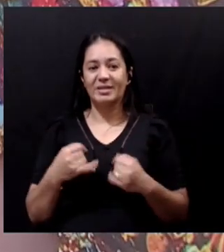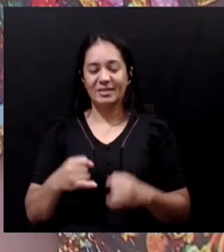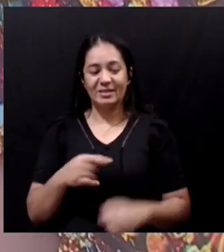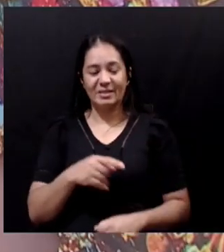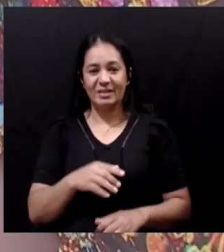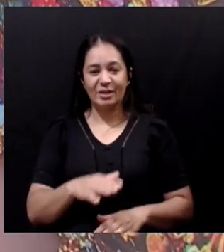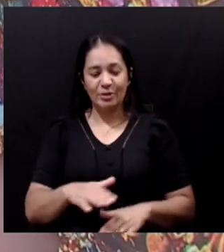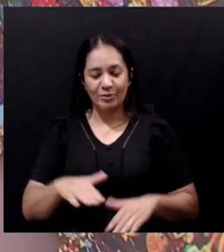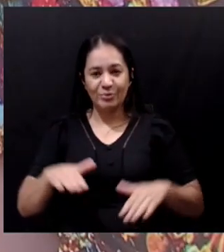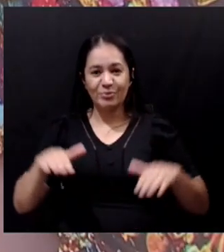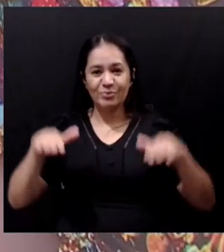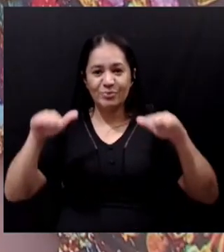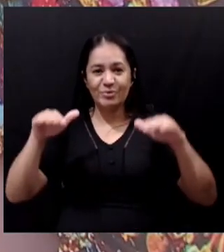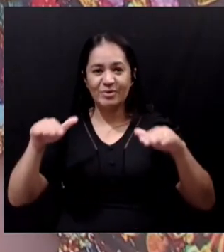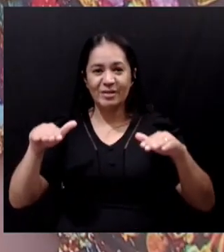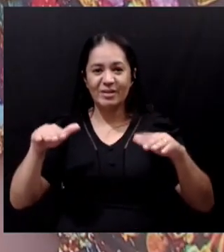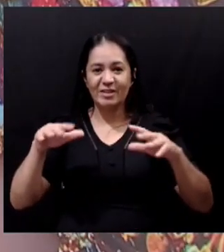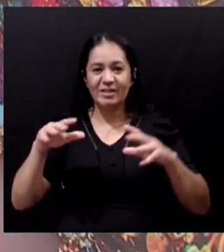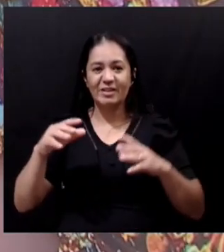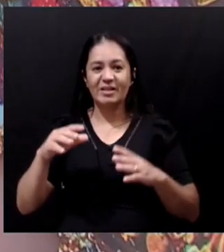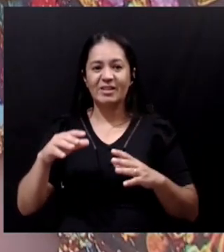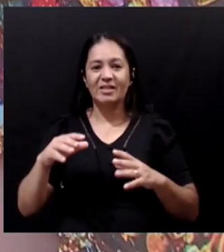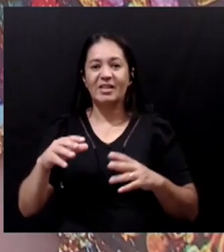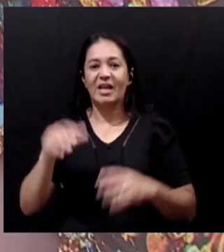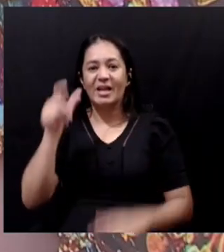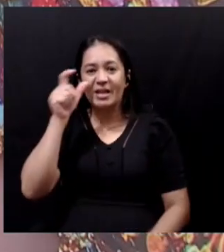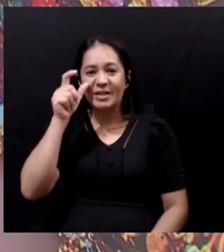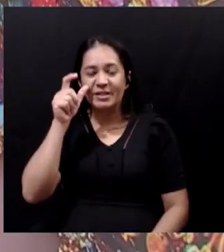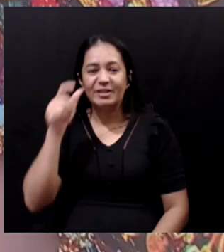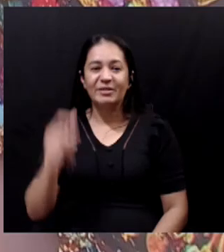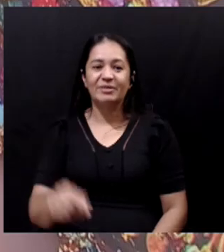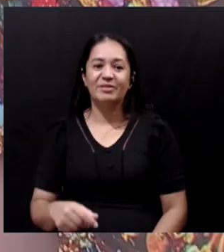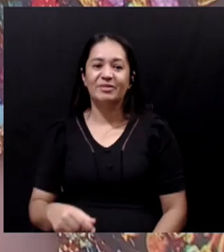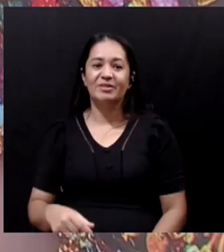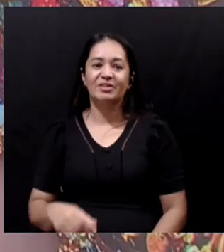e pegado interesse, né? Já teria passado para